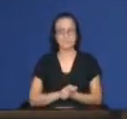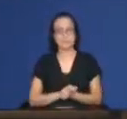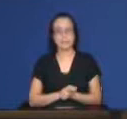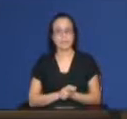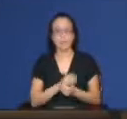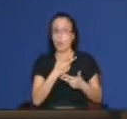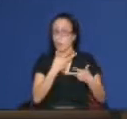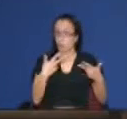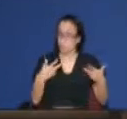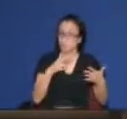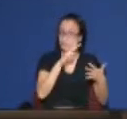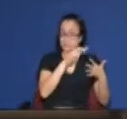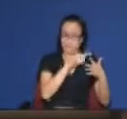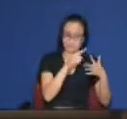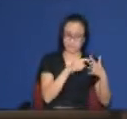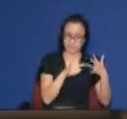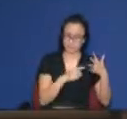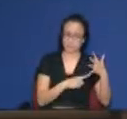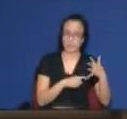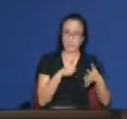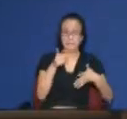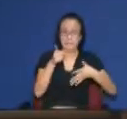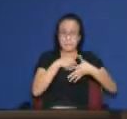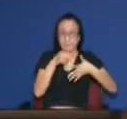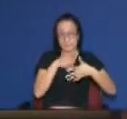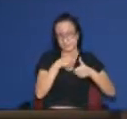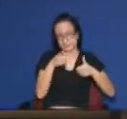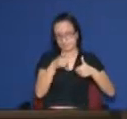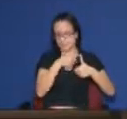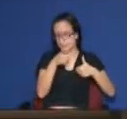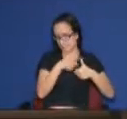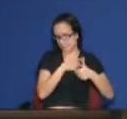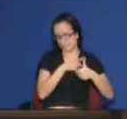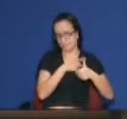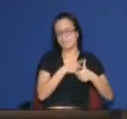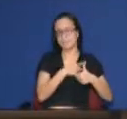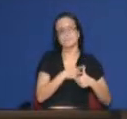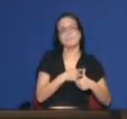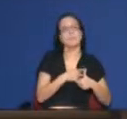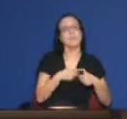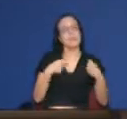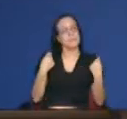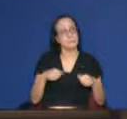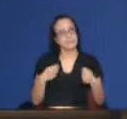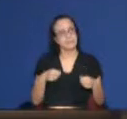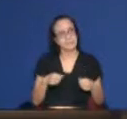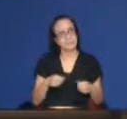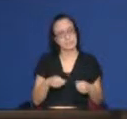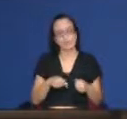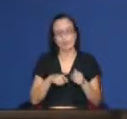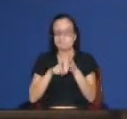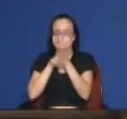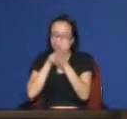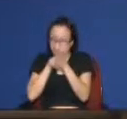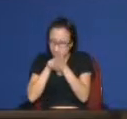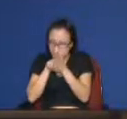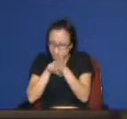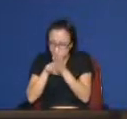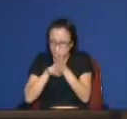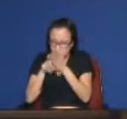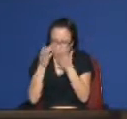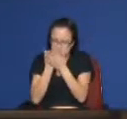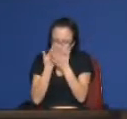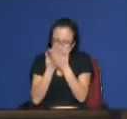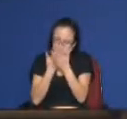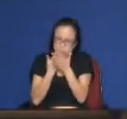ainda está tranquilo, né? Então, a primeira medida que a Odebrecht tomou foi um estudo hidrológico. O que é um estudo hidrológico? A